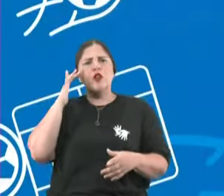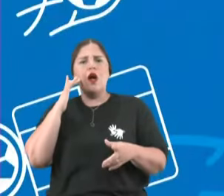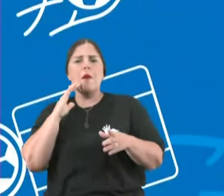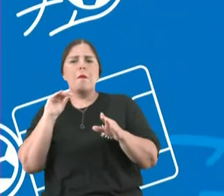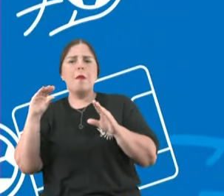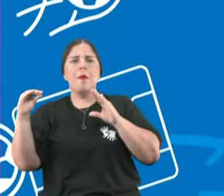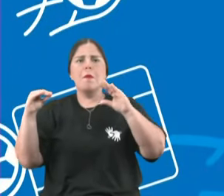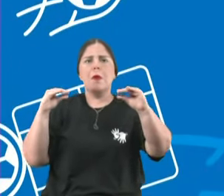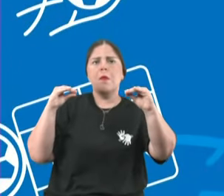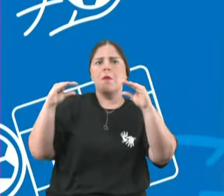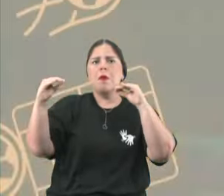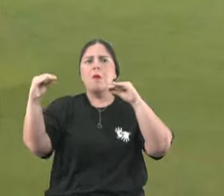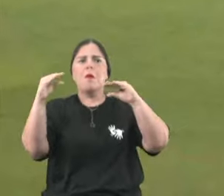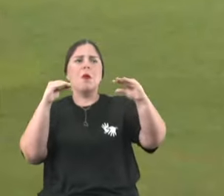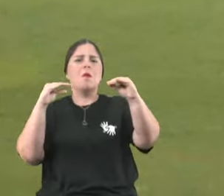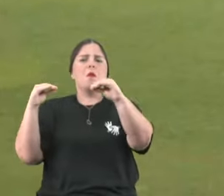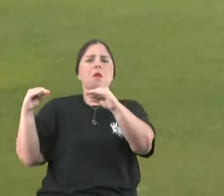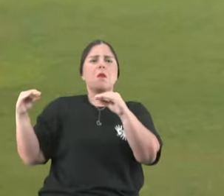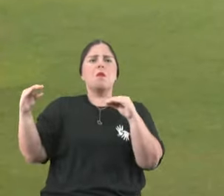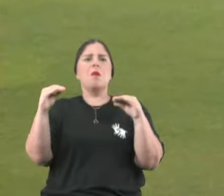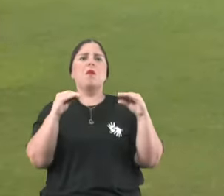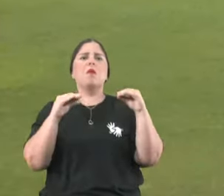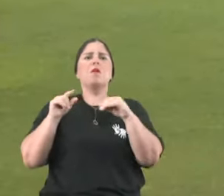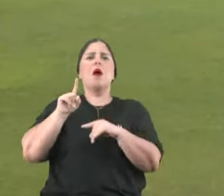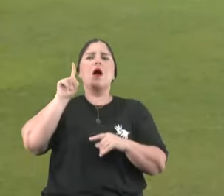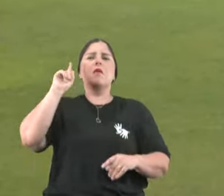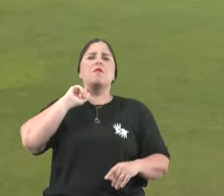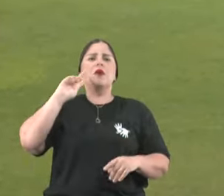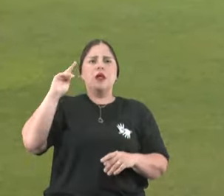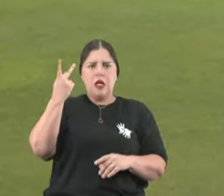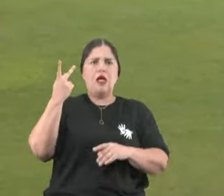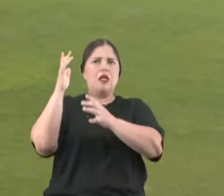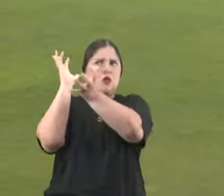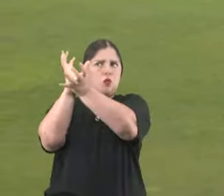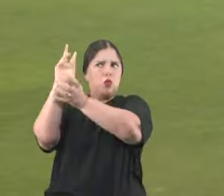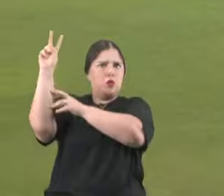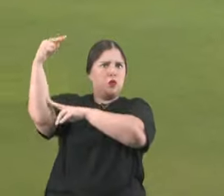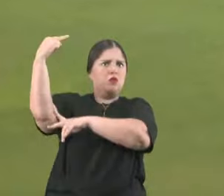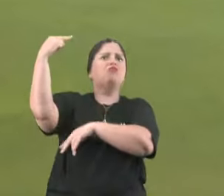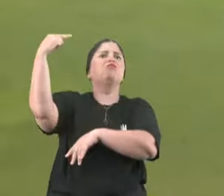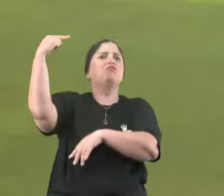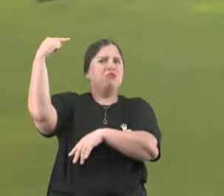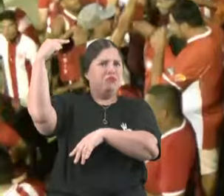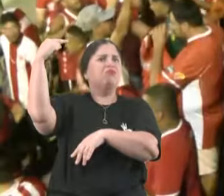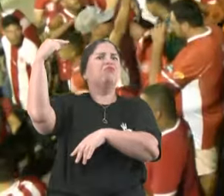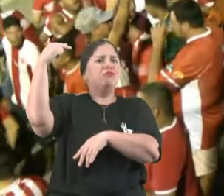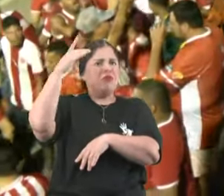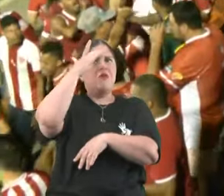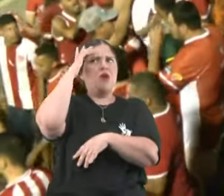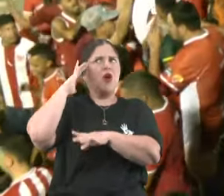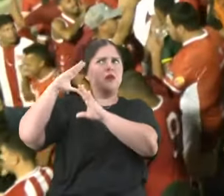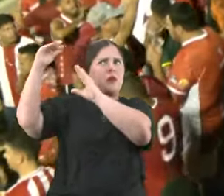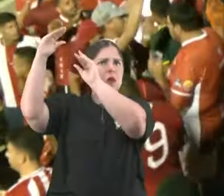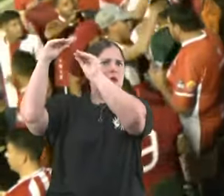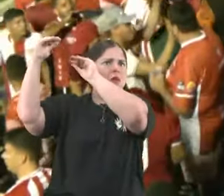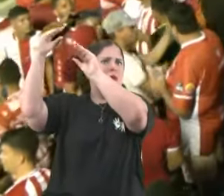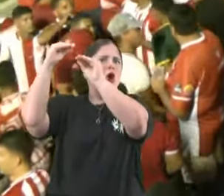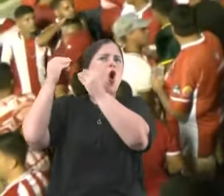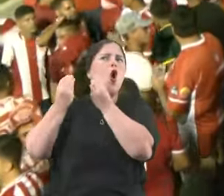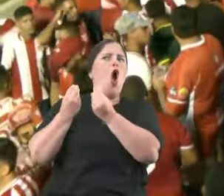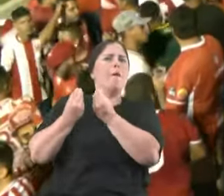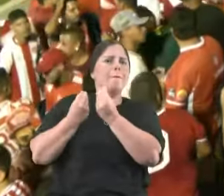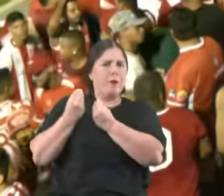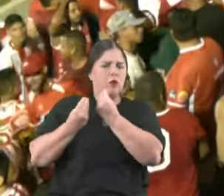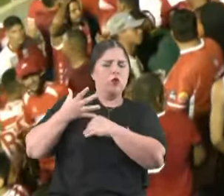a Tombense, lá de Minas Gerais, teria feito um acordo já com o Gabriel. Mas aí a gente também sabe aqui nos bastidores que